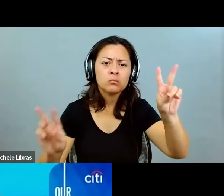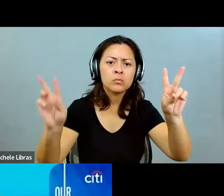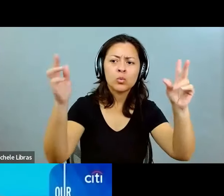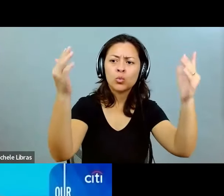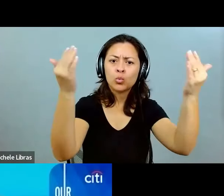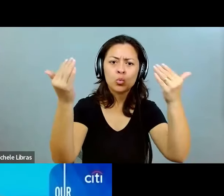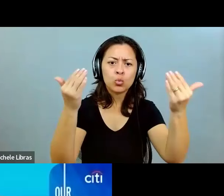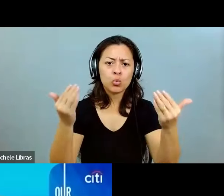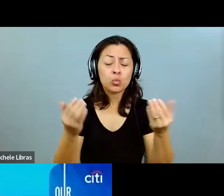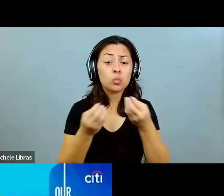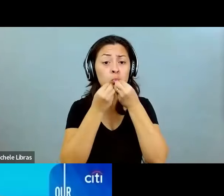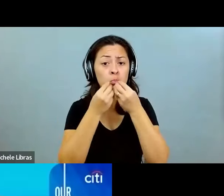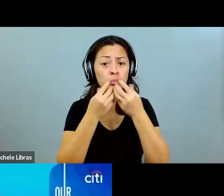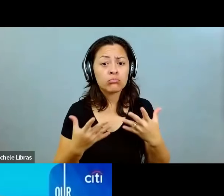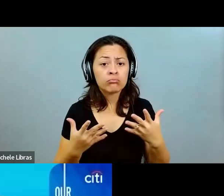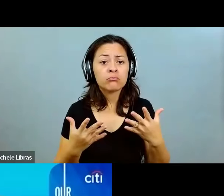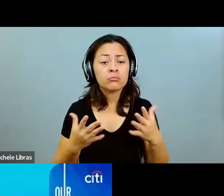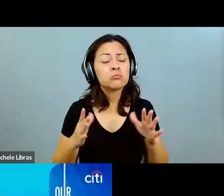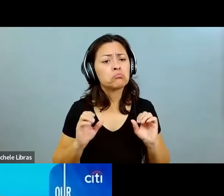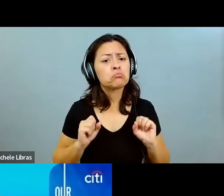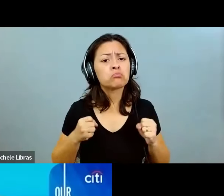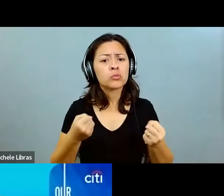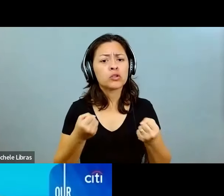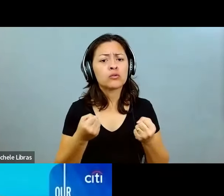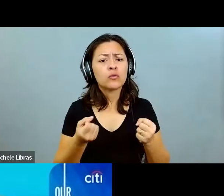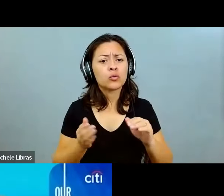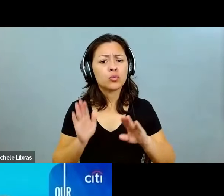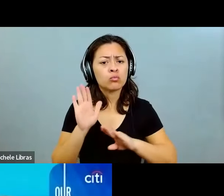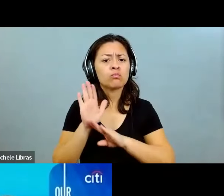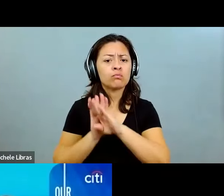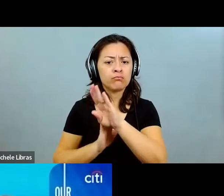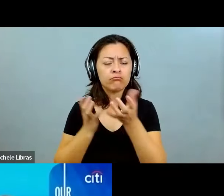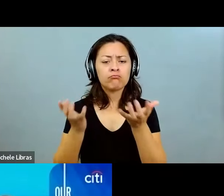negócio atual nosso então a gente pretende continuar crescendo esse